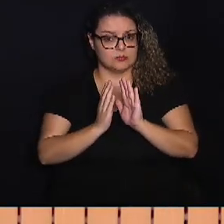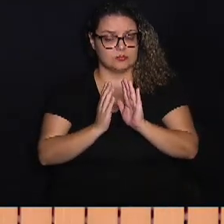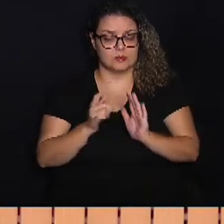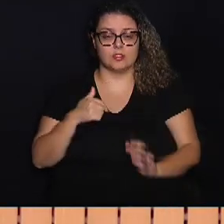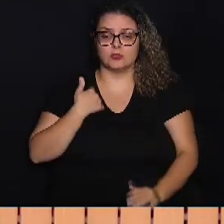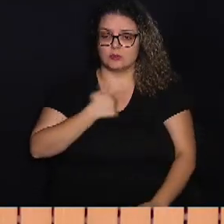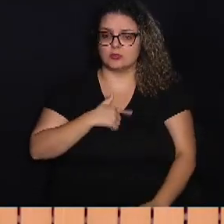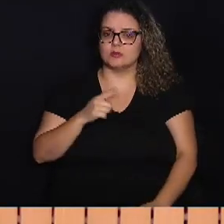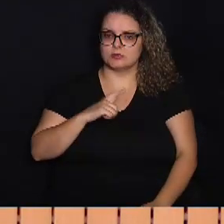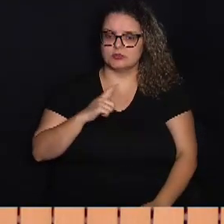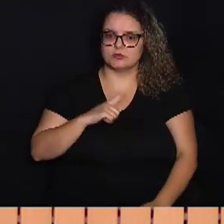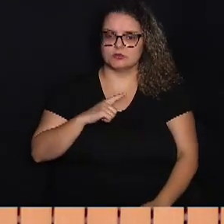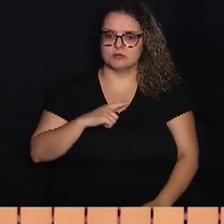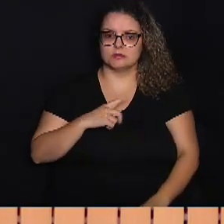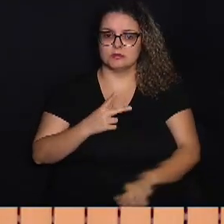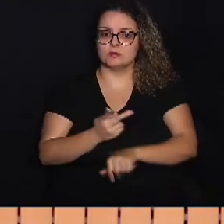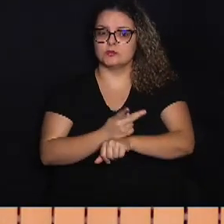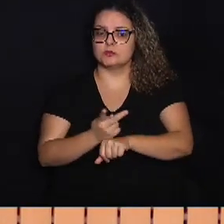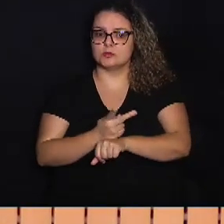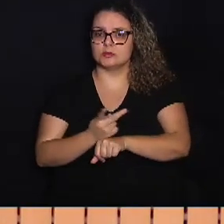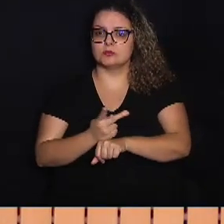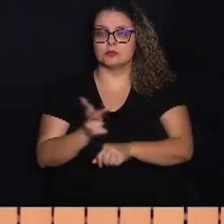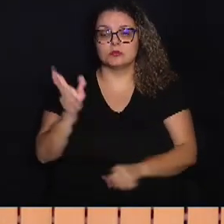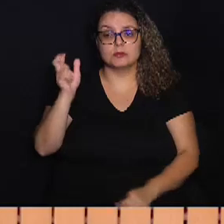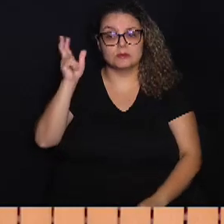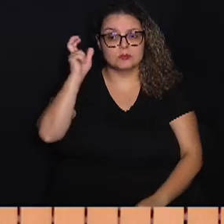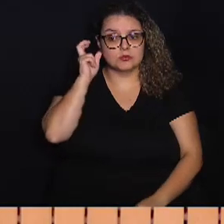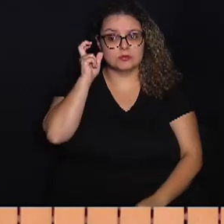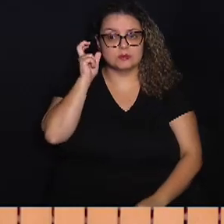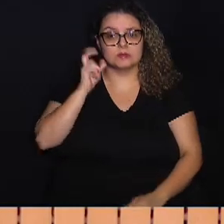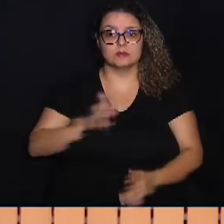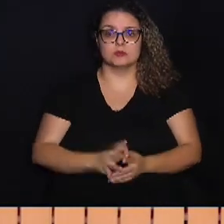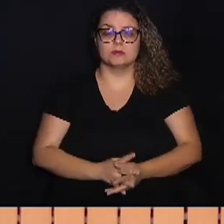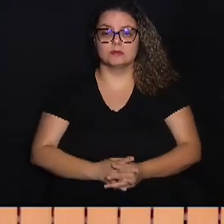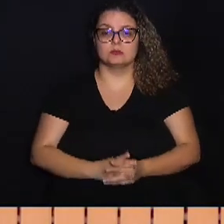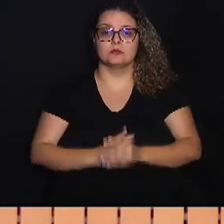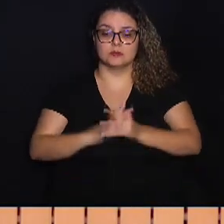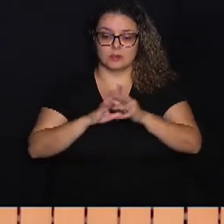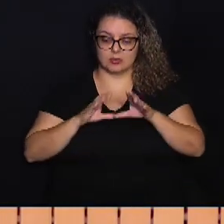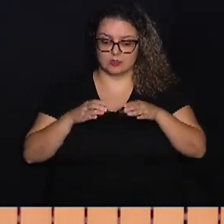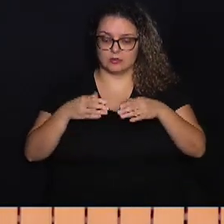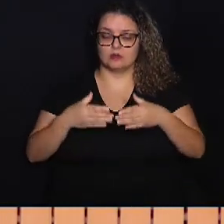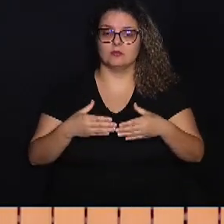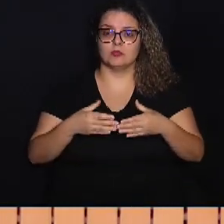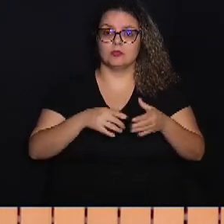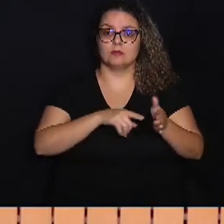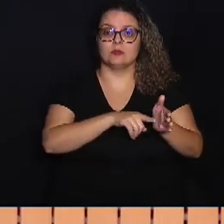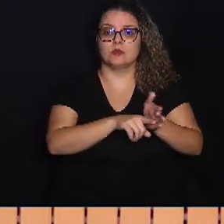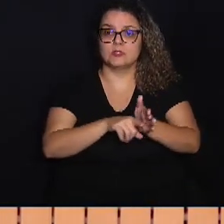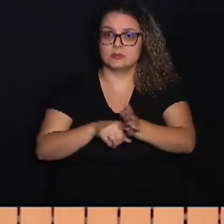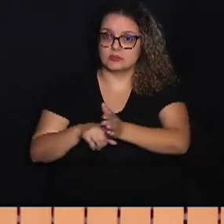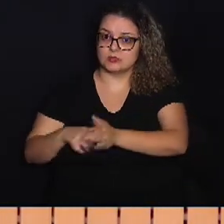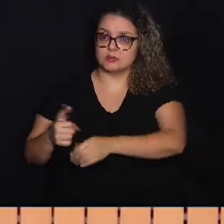temos procurado ouvir a comunidade pesquisadores